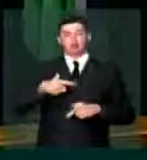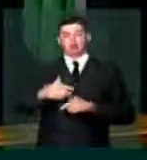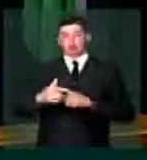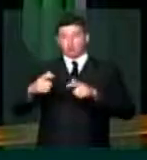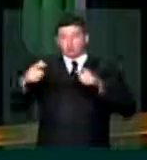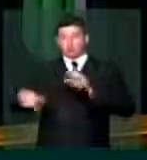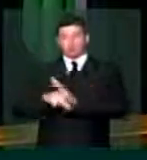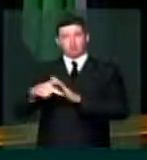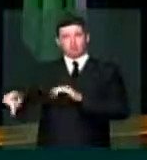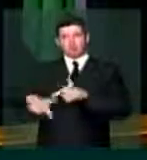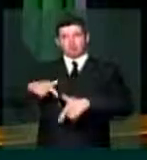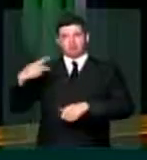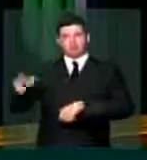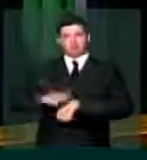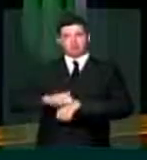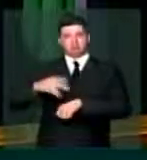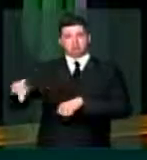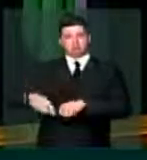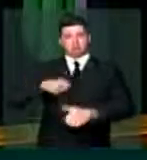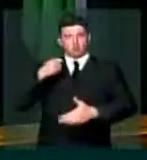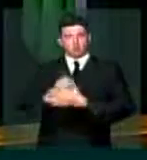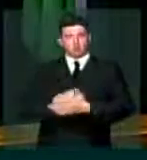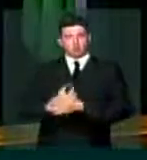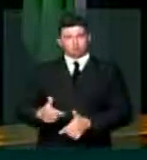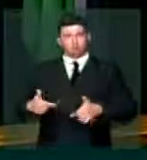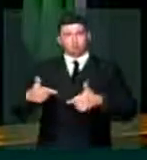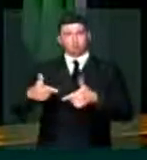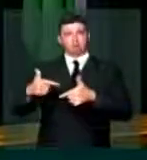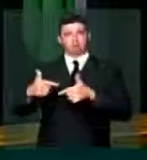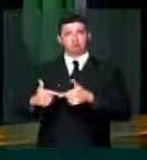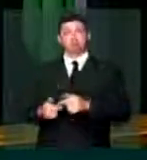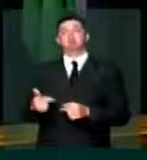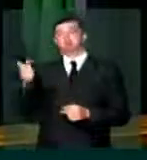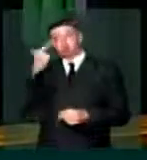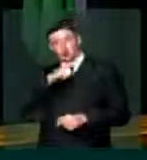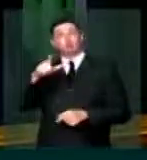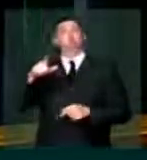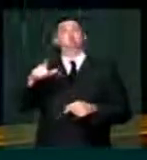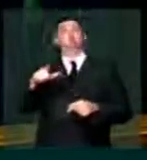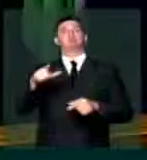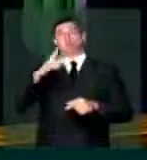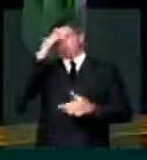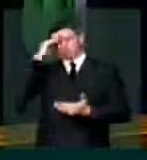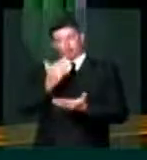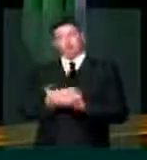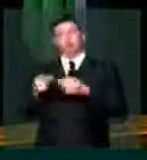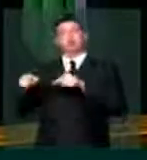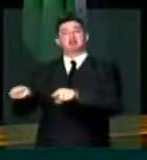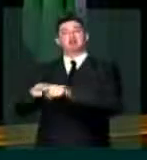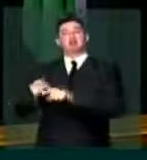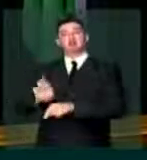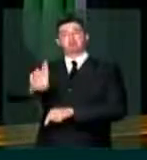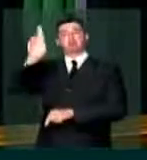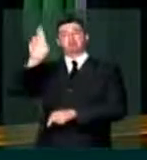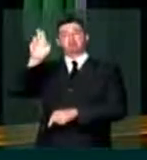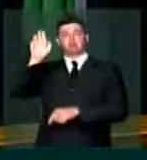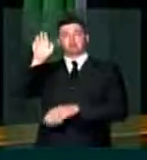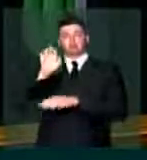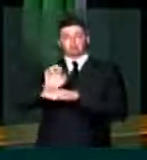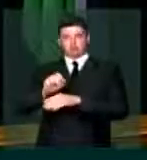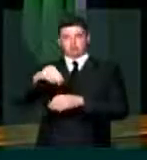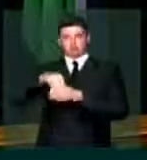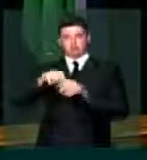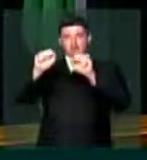espaço próprio, trabalho próprio e já a conquista que tem também de todo o Estado de São Paulo para representar os